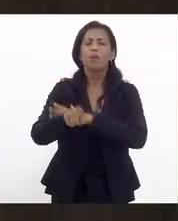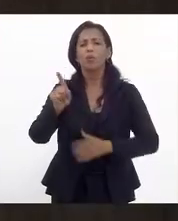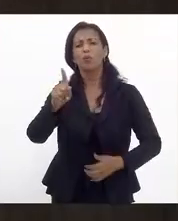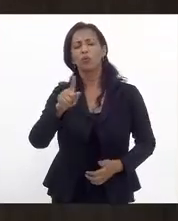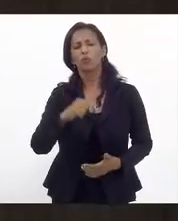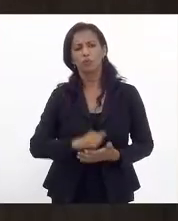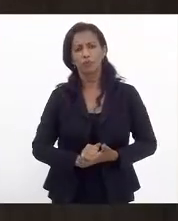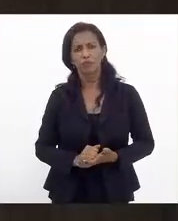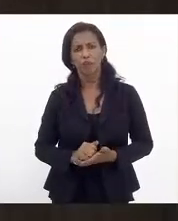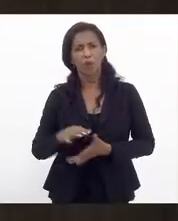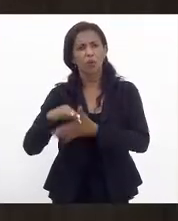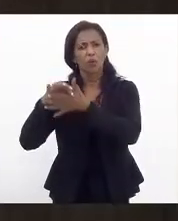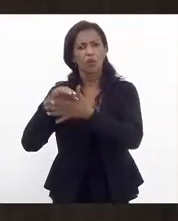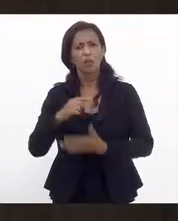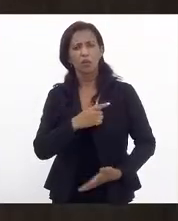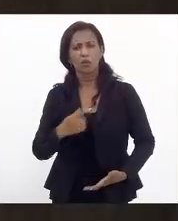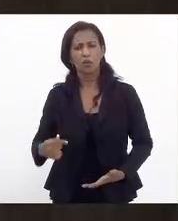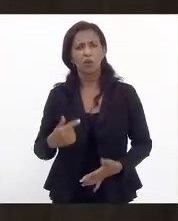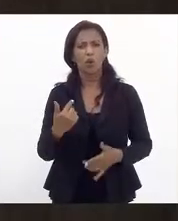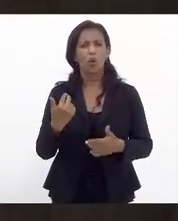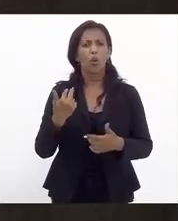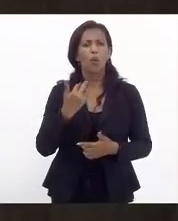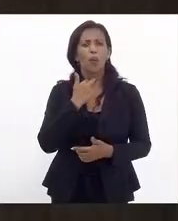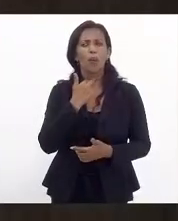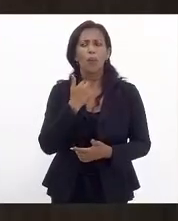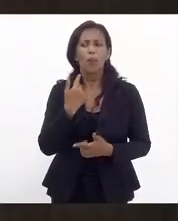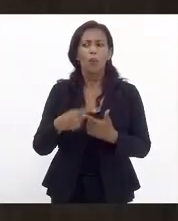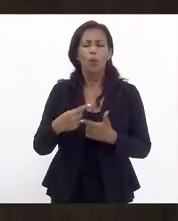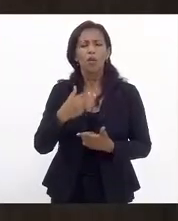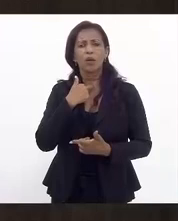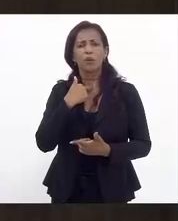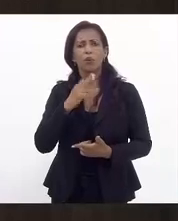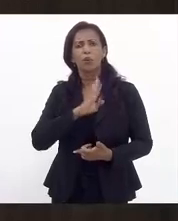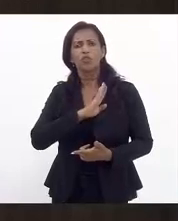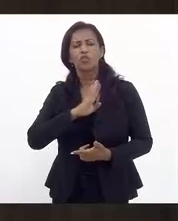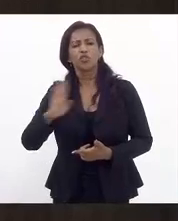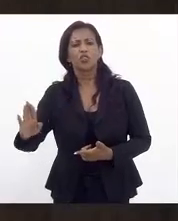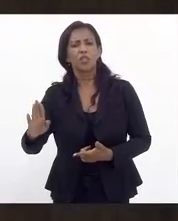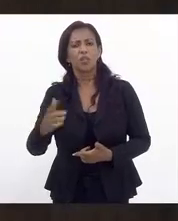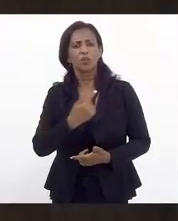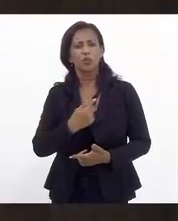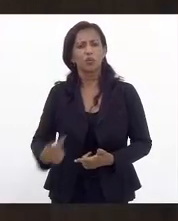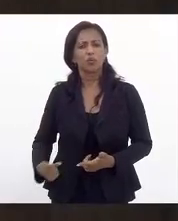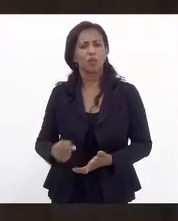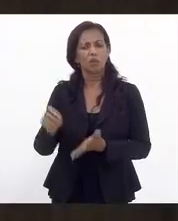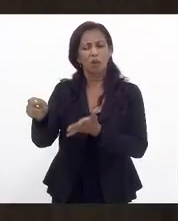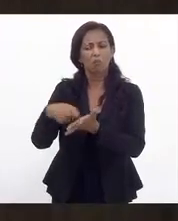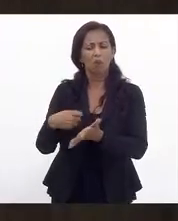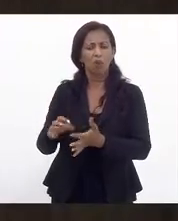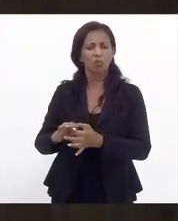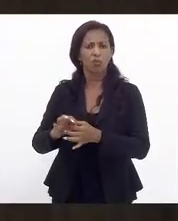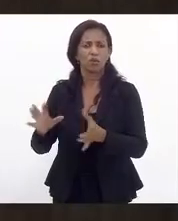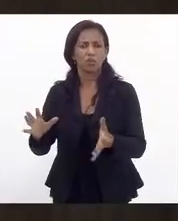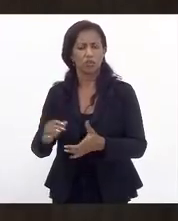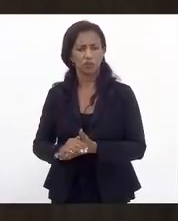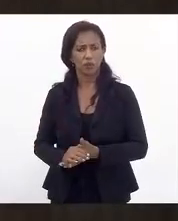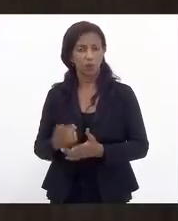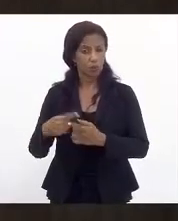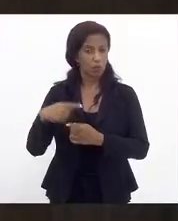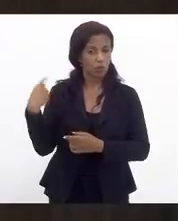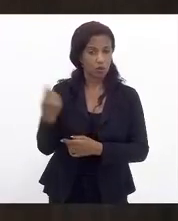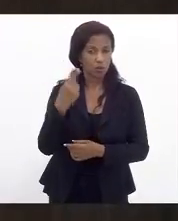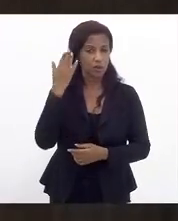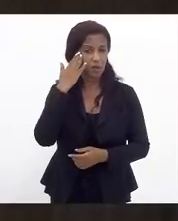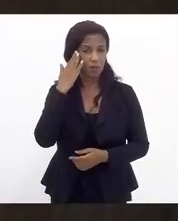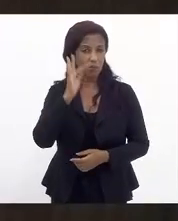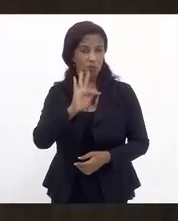ao líder do governo O que que a mensagem já não pode vir direto do governo e não como forma de projeto de lei autorizativo que nós sabemos que